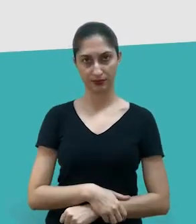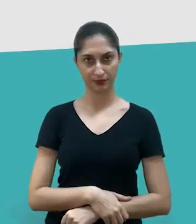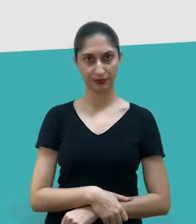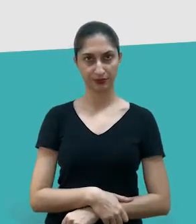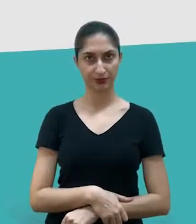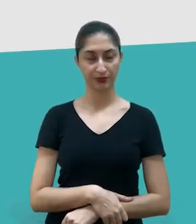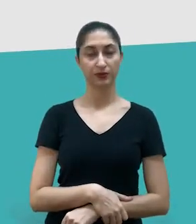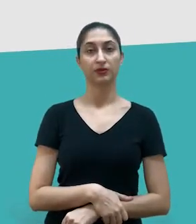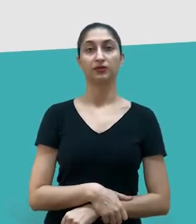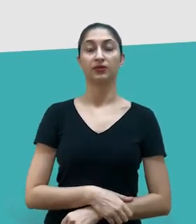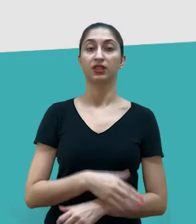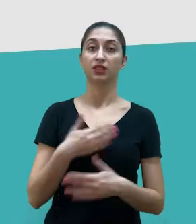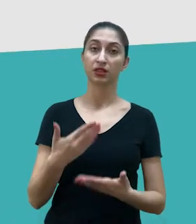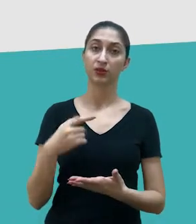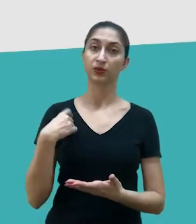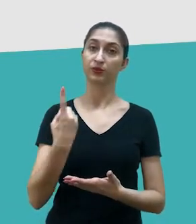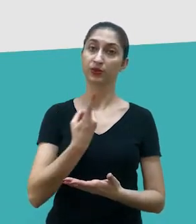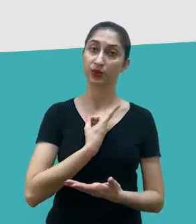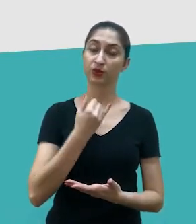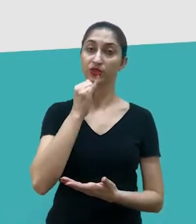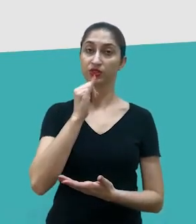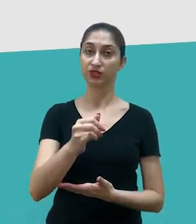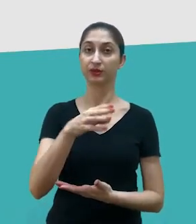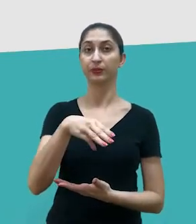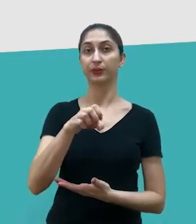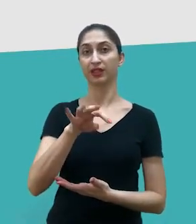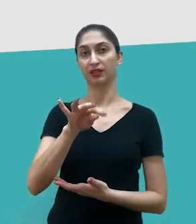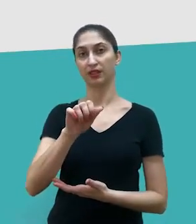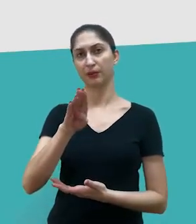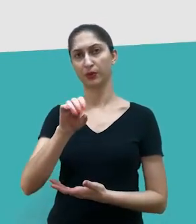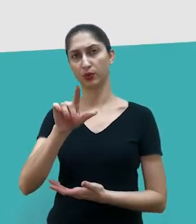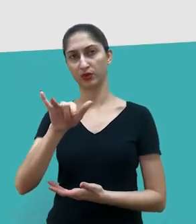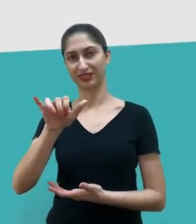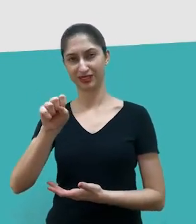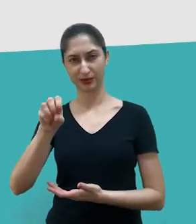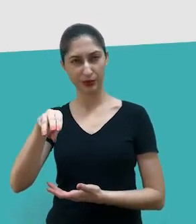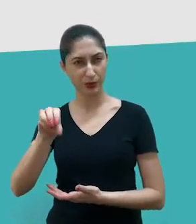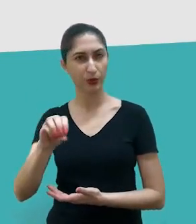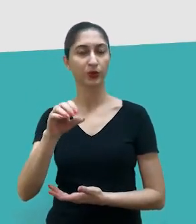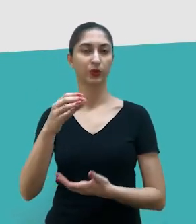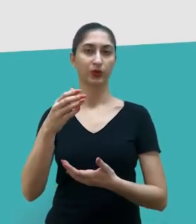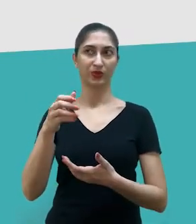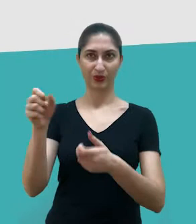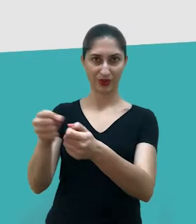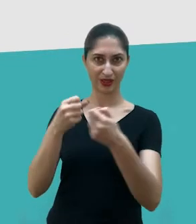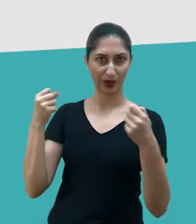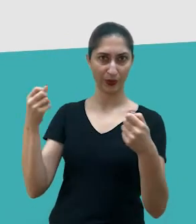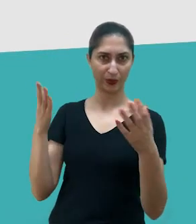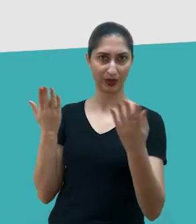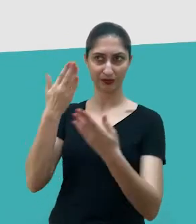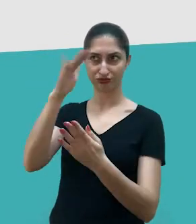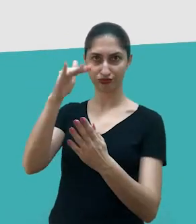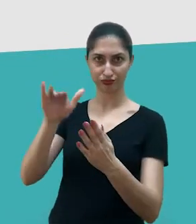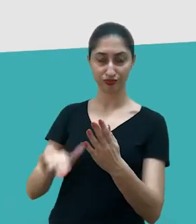Então, nós vamos falar de metabolismo do guarda-roupa. Vocês já ouviram para falar nisso? Geralmente,